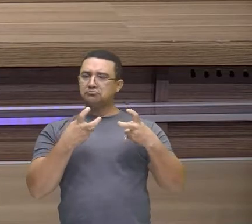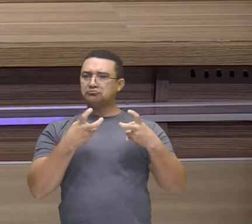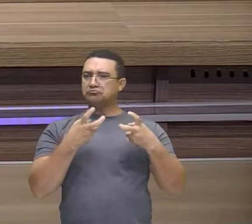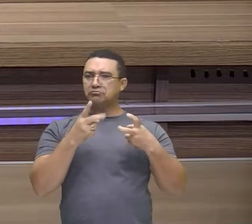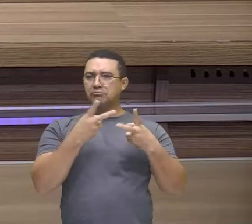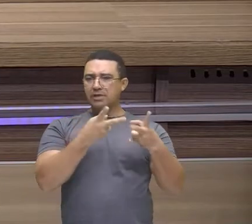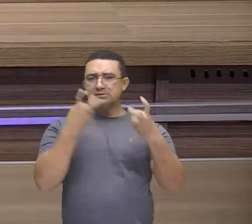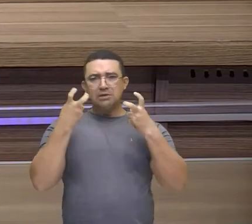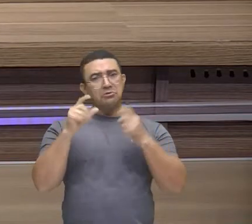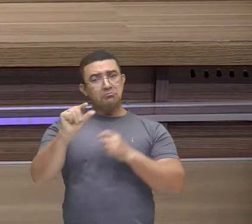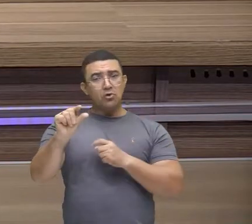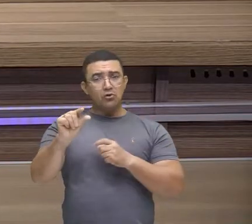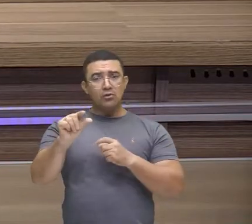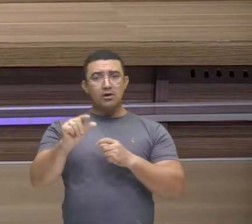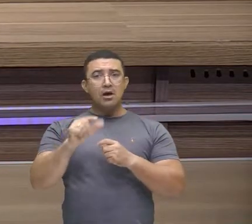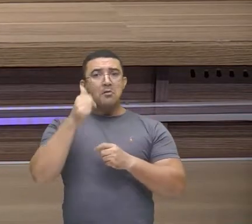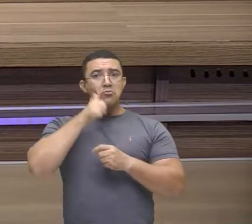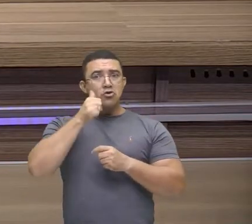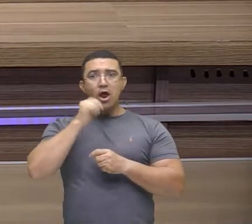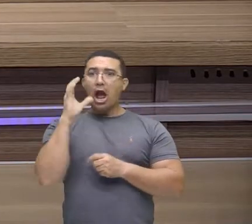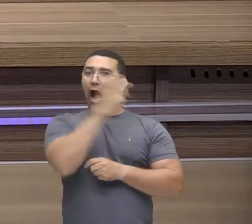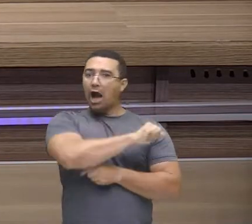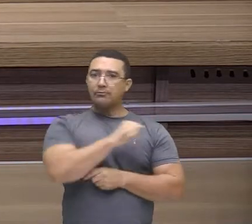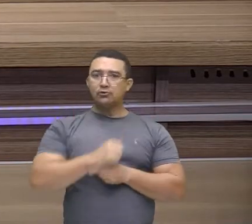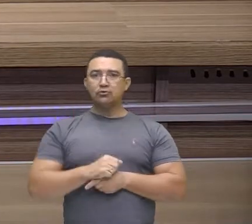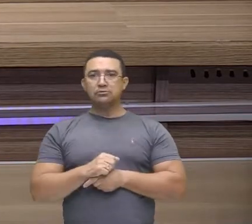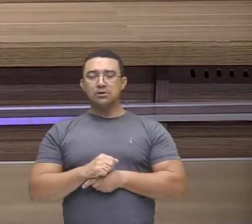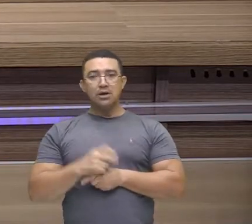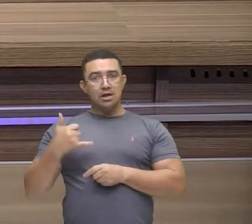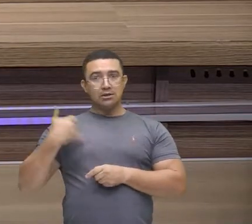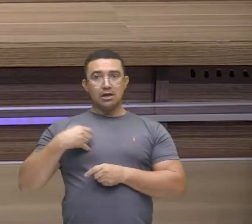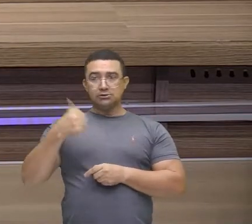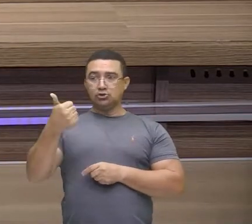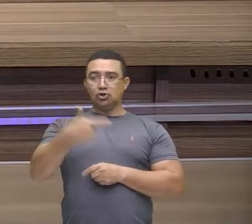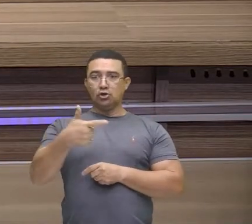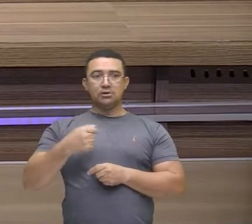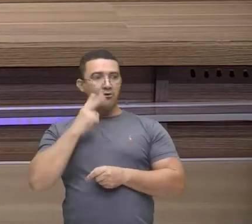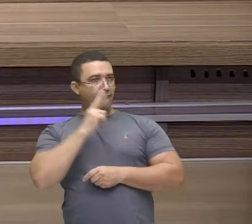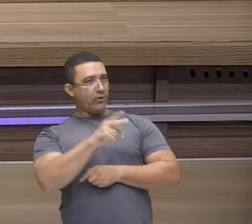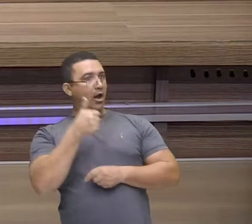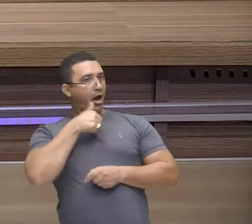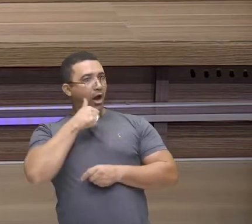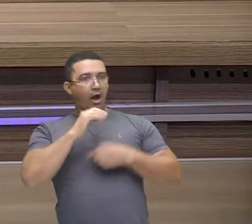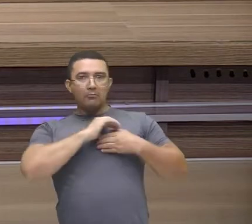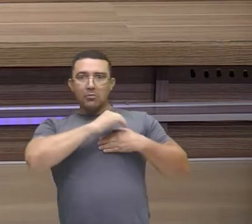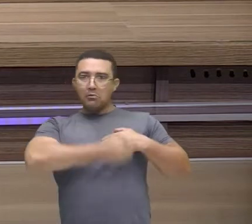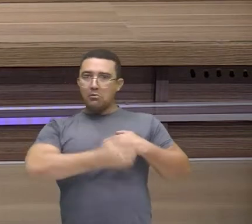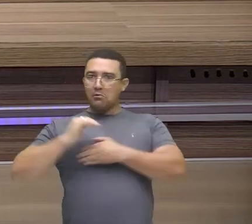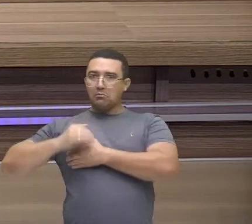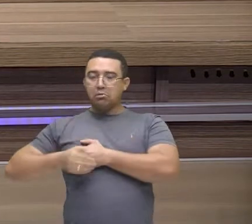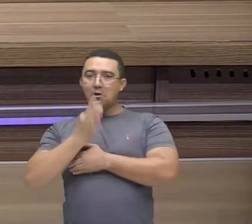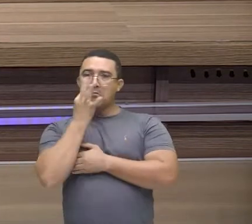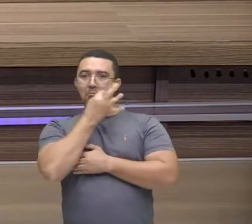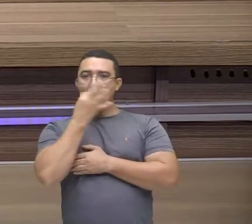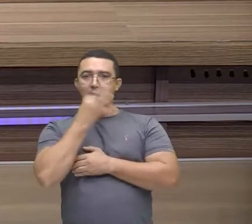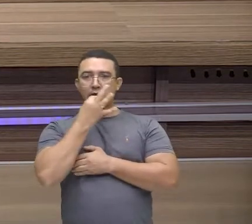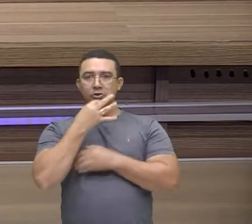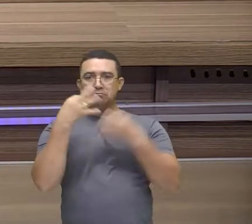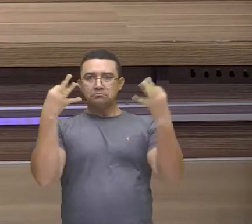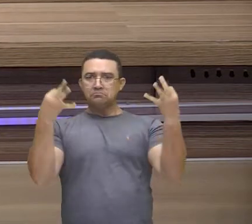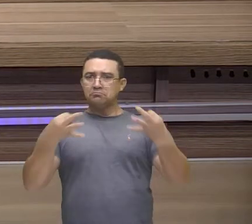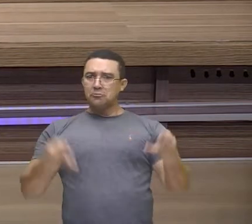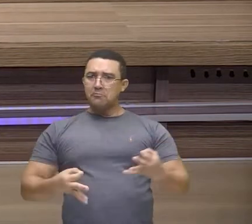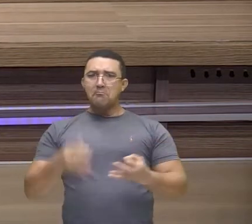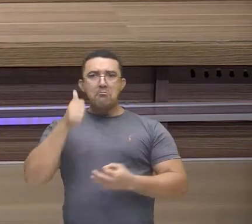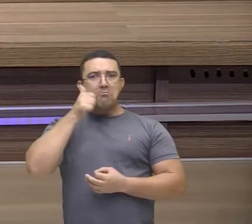né, rápido do que a menina. Você vê uma menina de 12 anos, ela já está com seio, já está com maquiagem, já está não sei o quê, ela parece uma